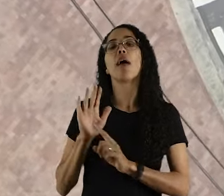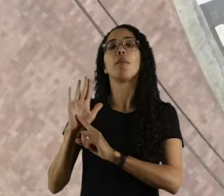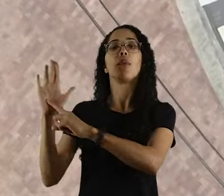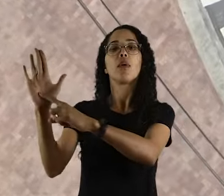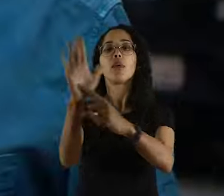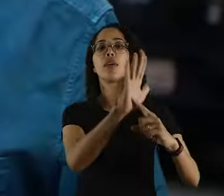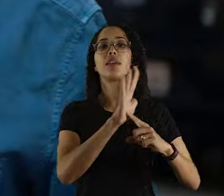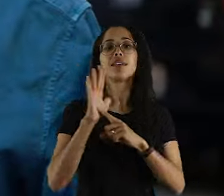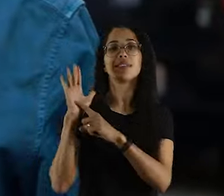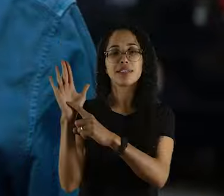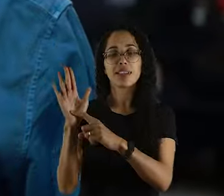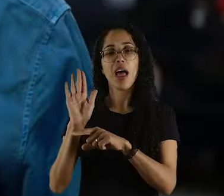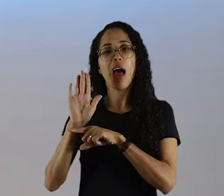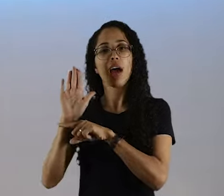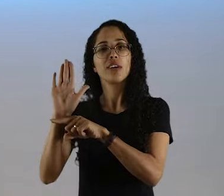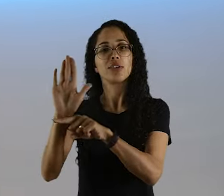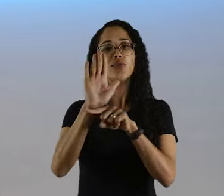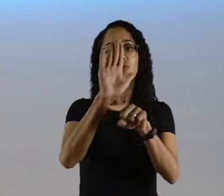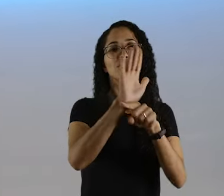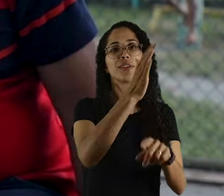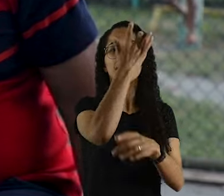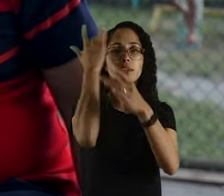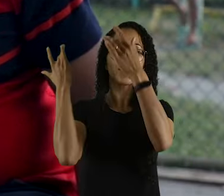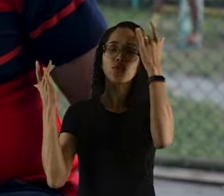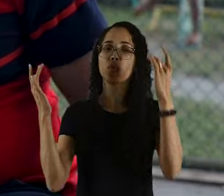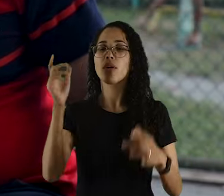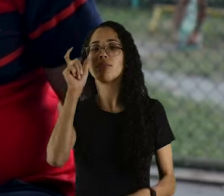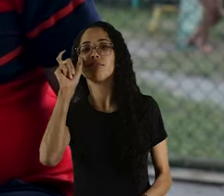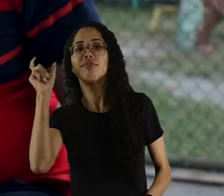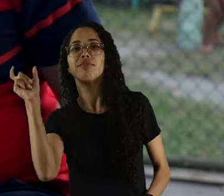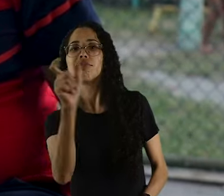soluções para toda essa gente que está cada dia mais